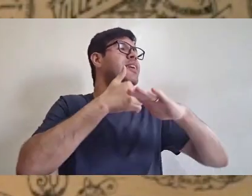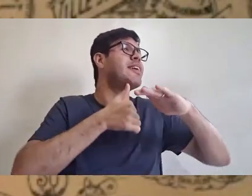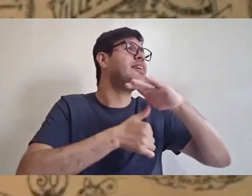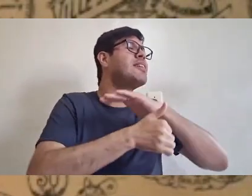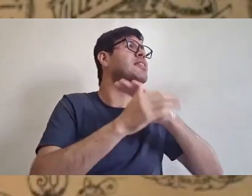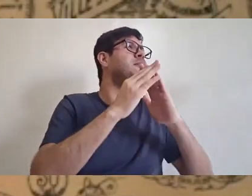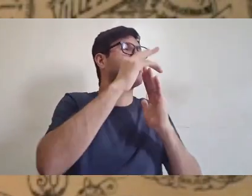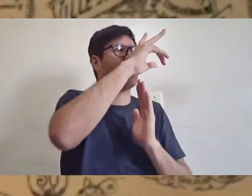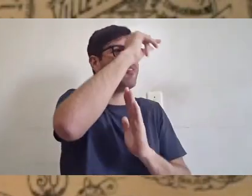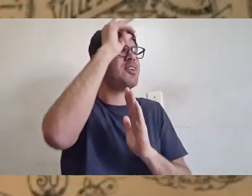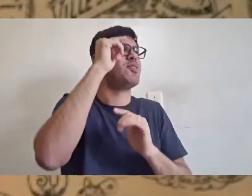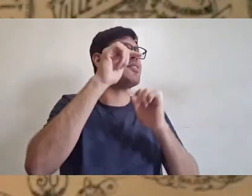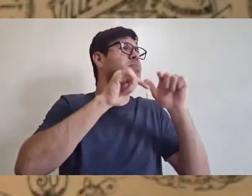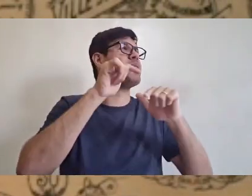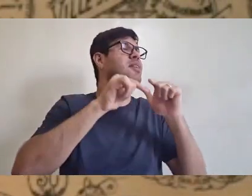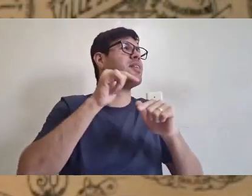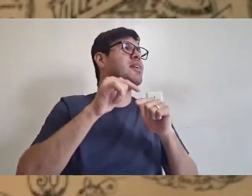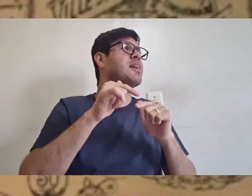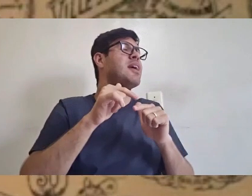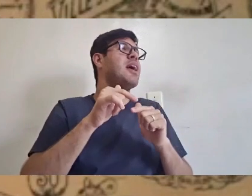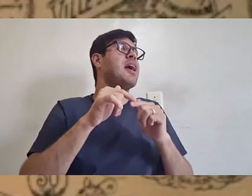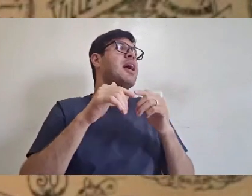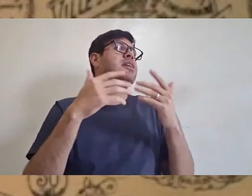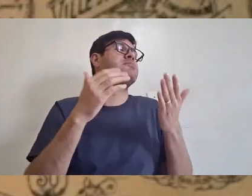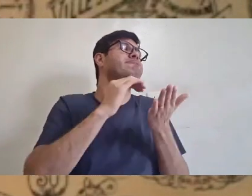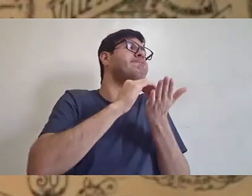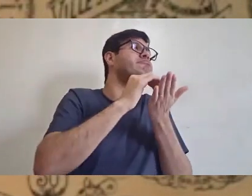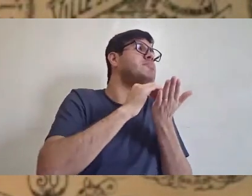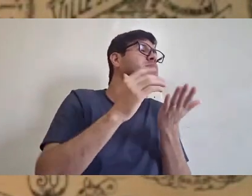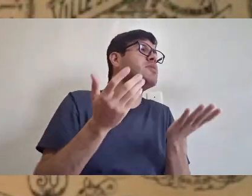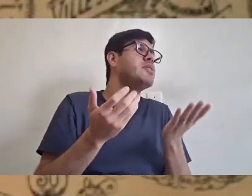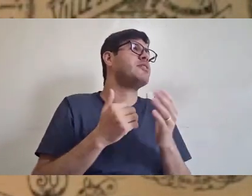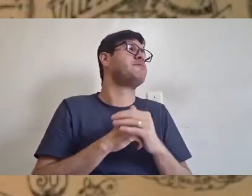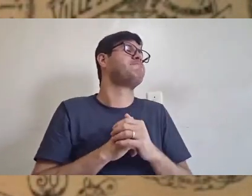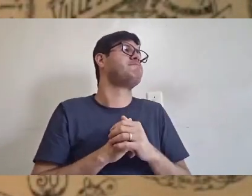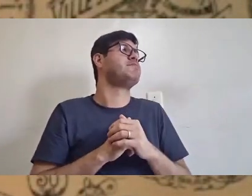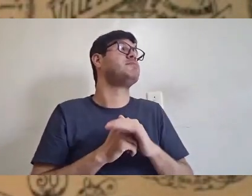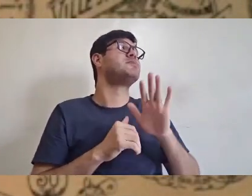vamos dar um exemplo aqui, como escriturária. E ela